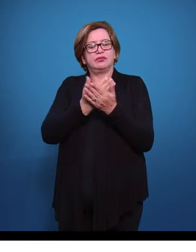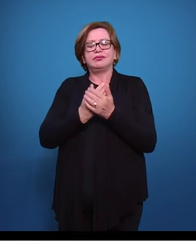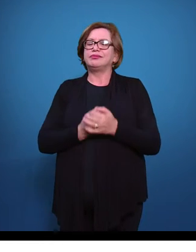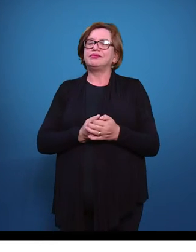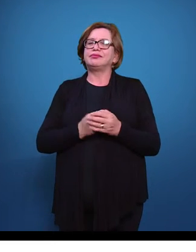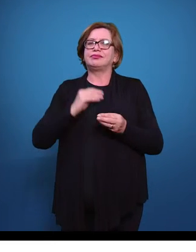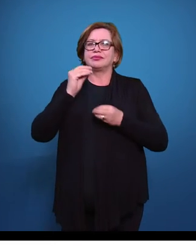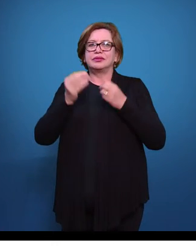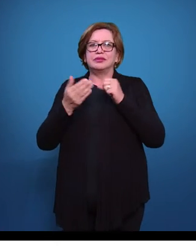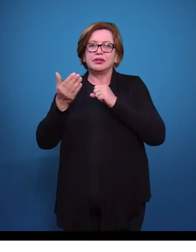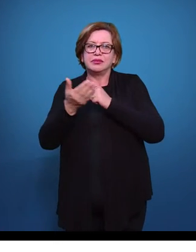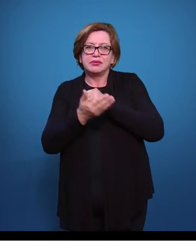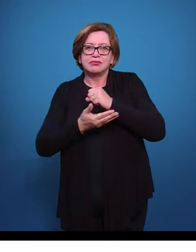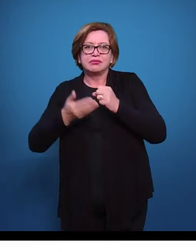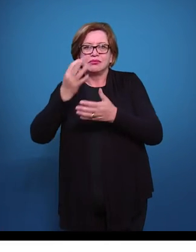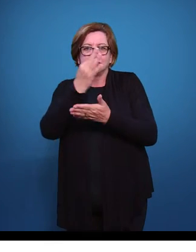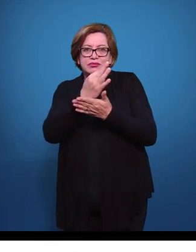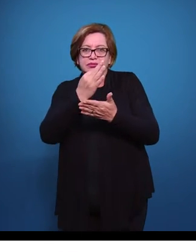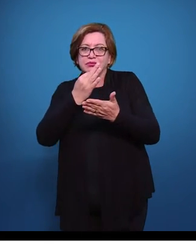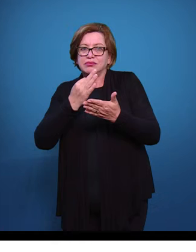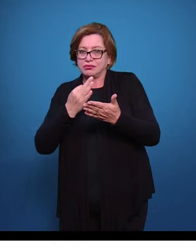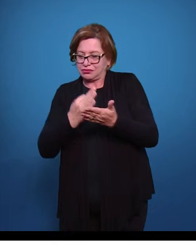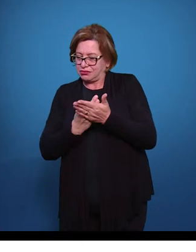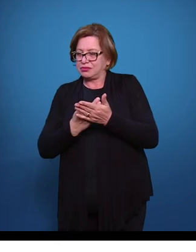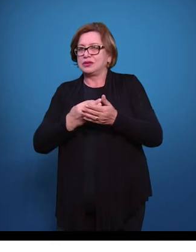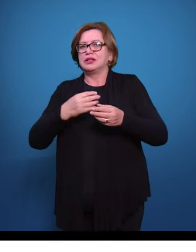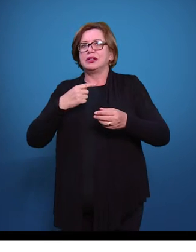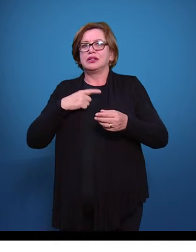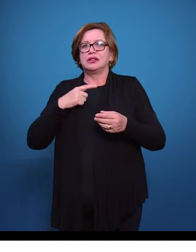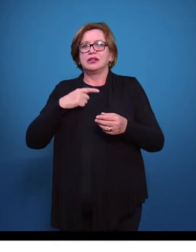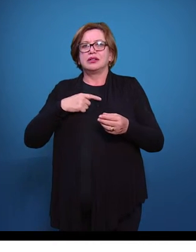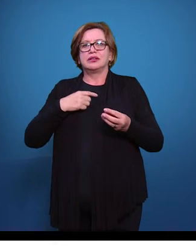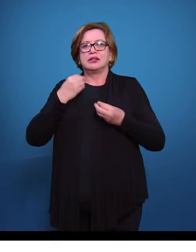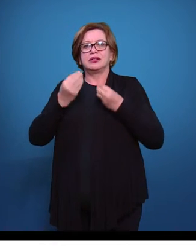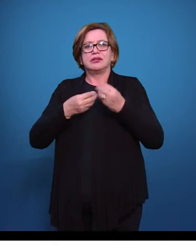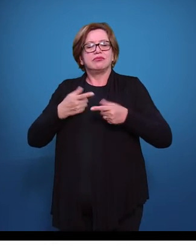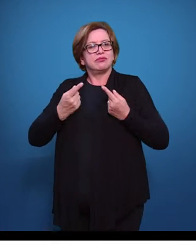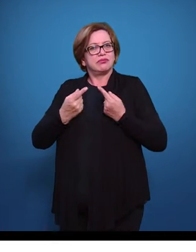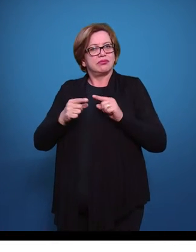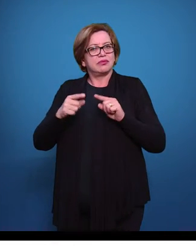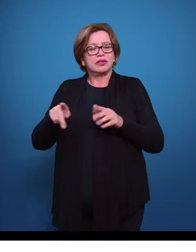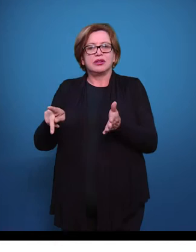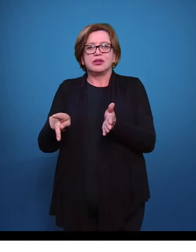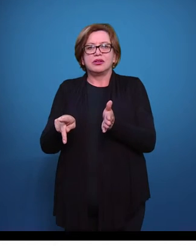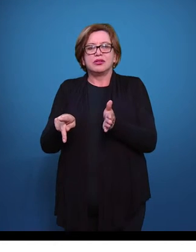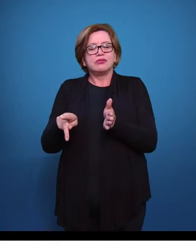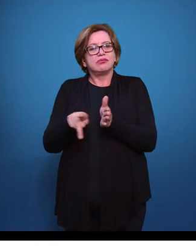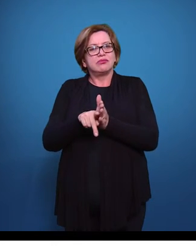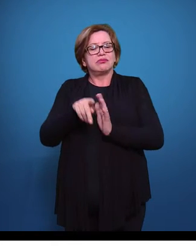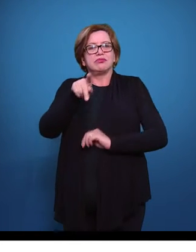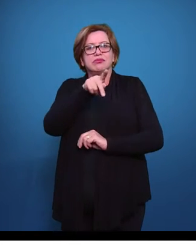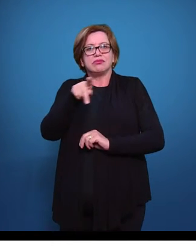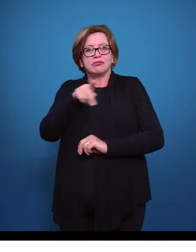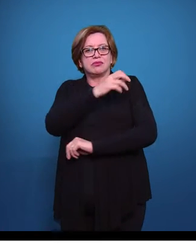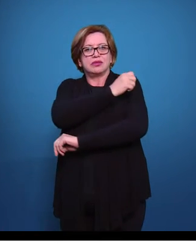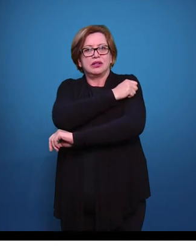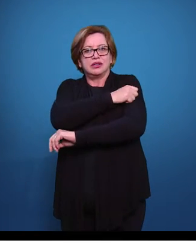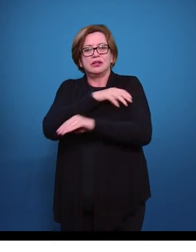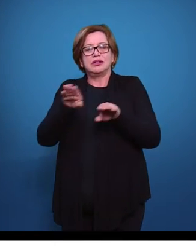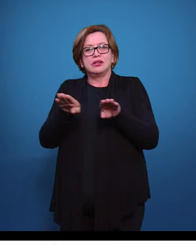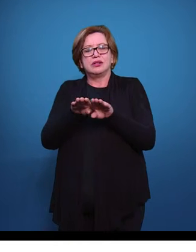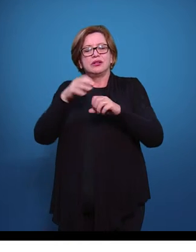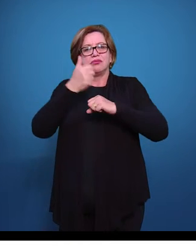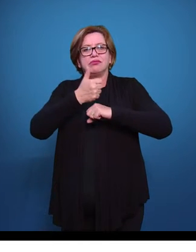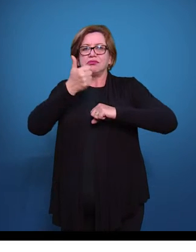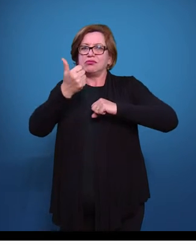conteúdo é baseado no texto competências desafios para alunos tutores e professores na ead são do professor